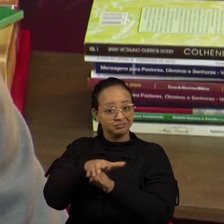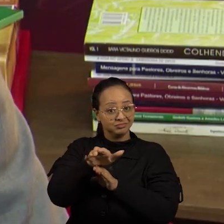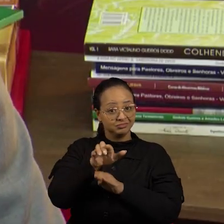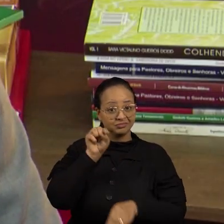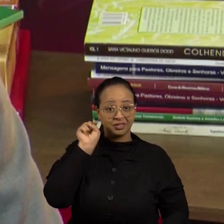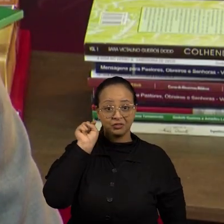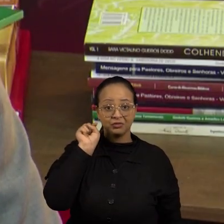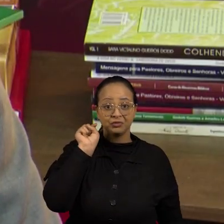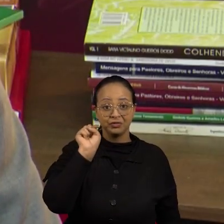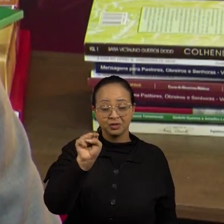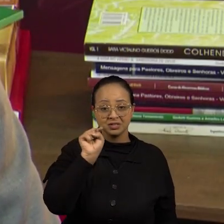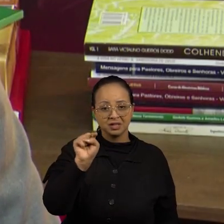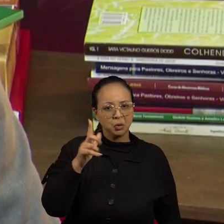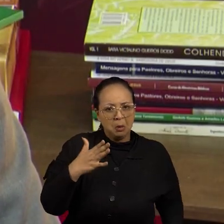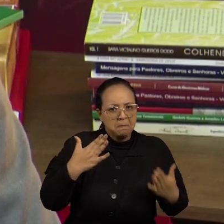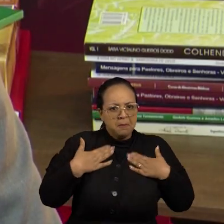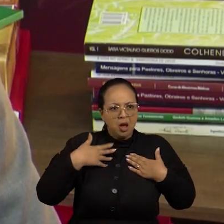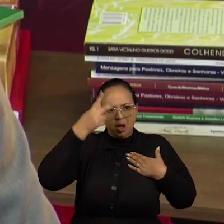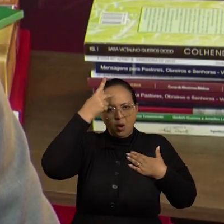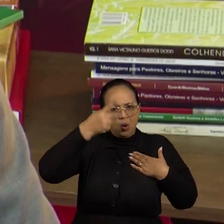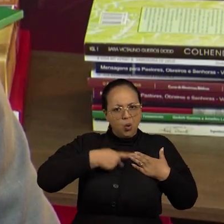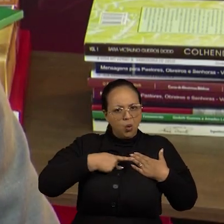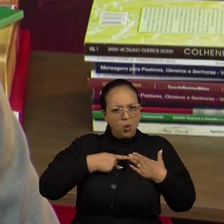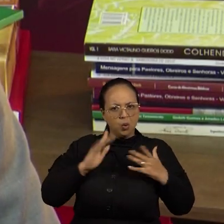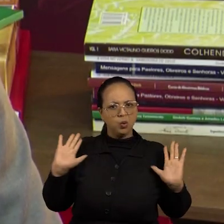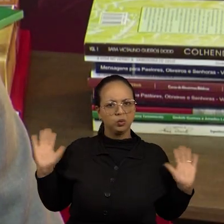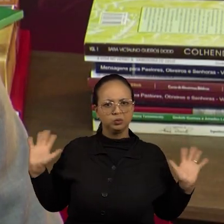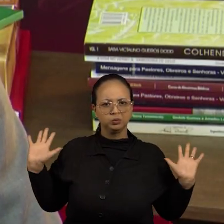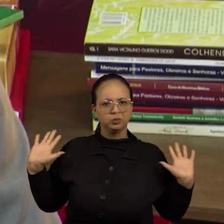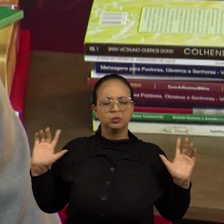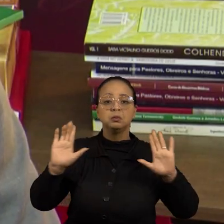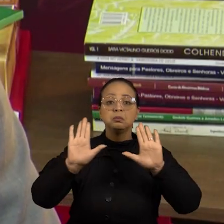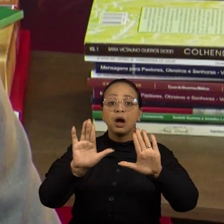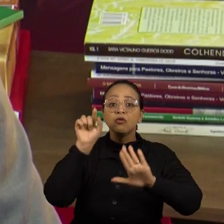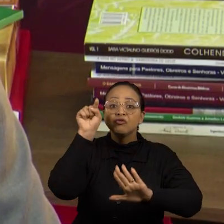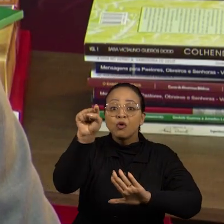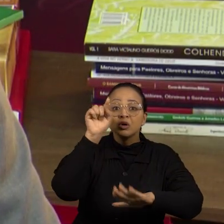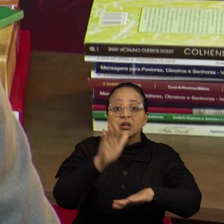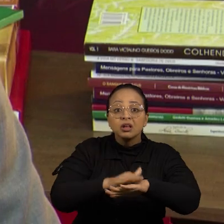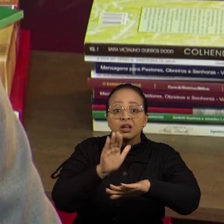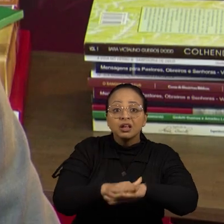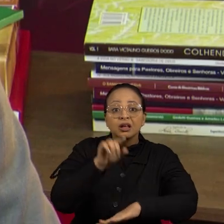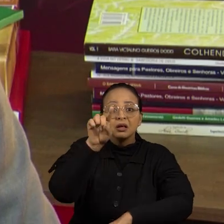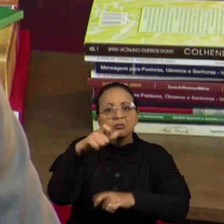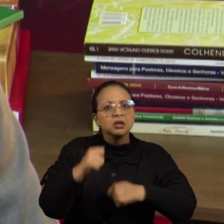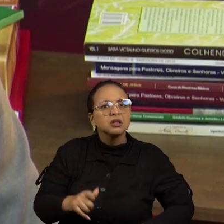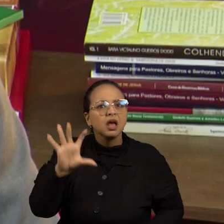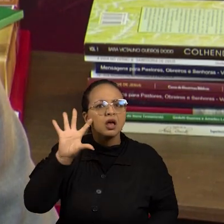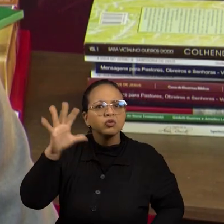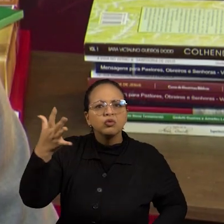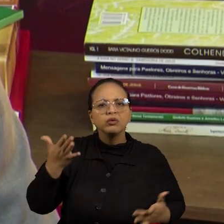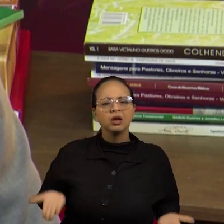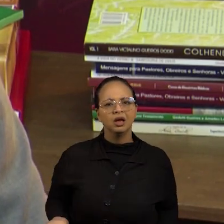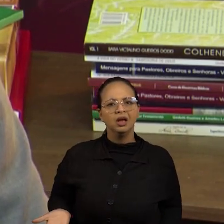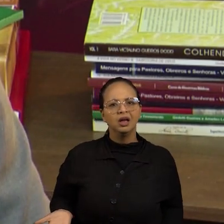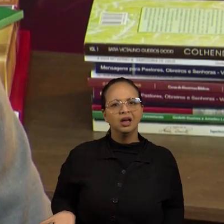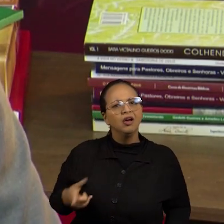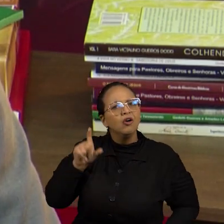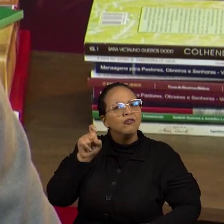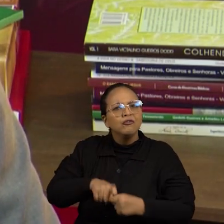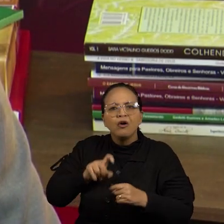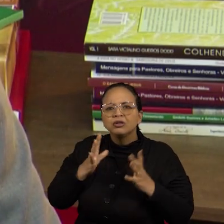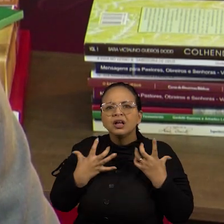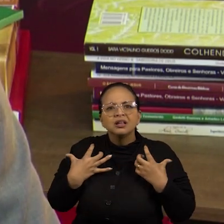aqui, não da minha parte, né? Nem da parte do pastor Roberto, mas do Deus da casa, do dono da casa. É o